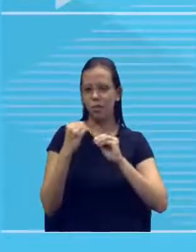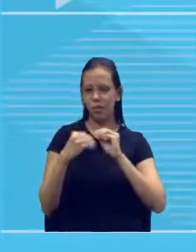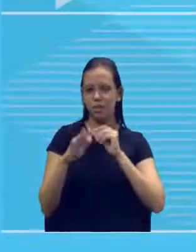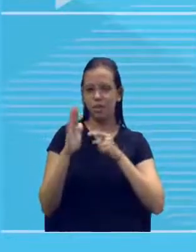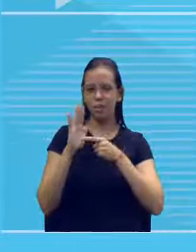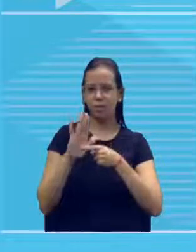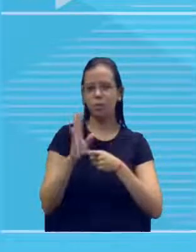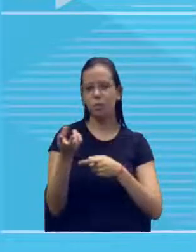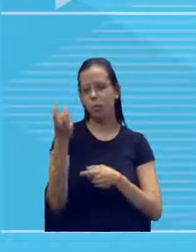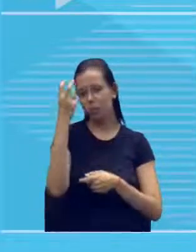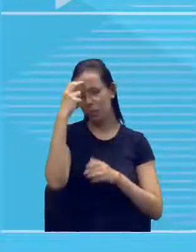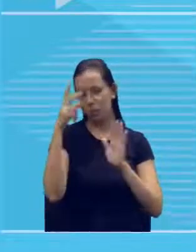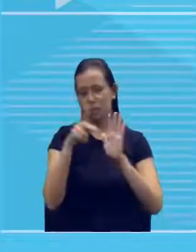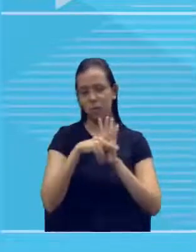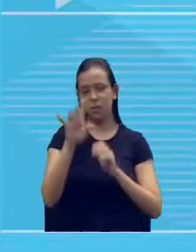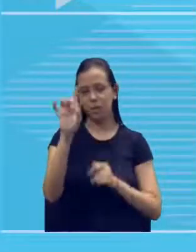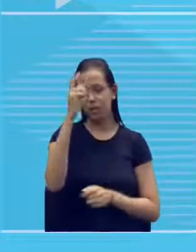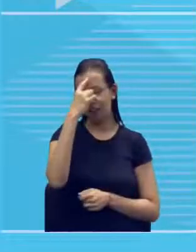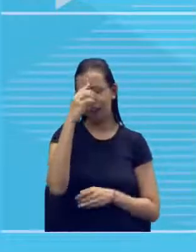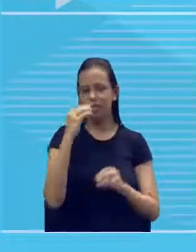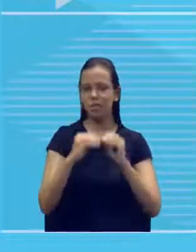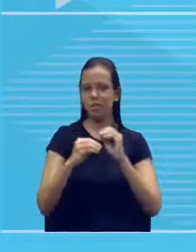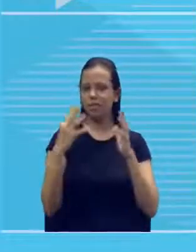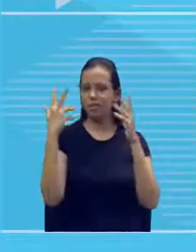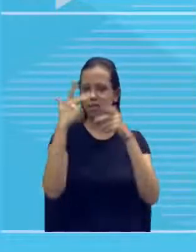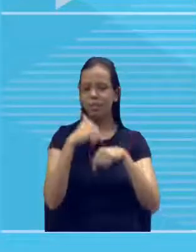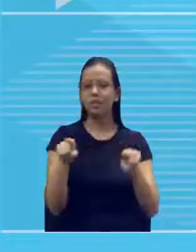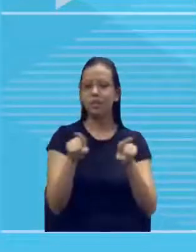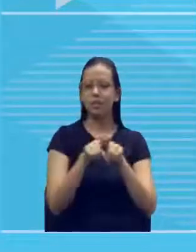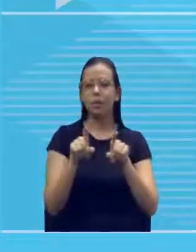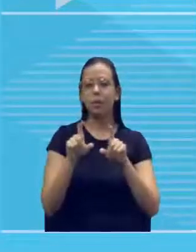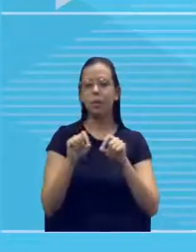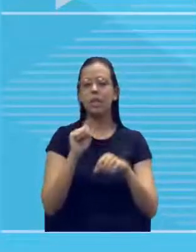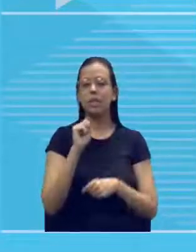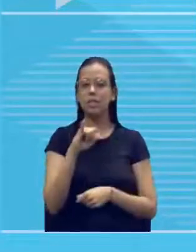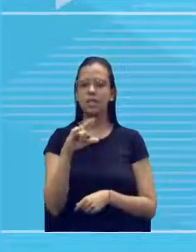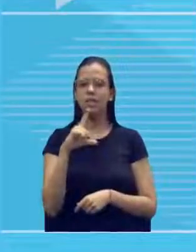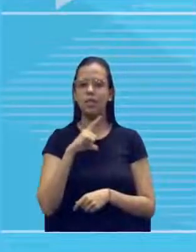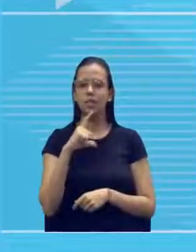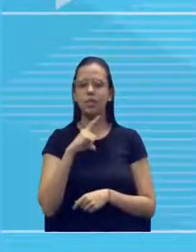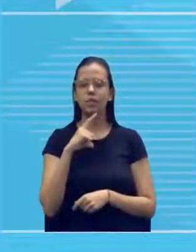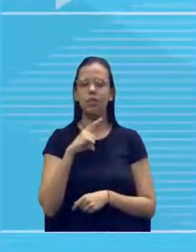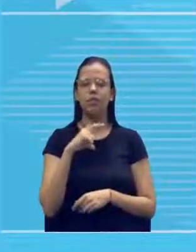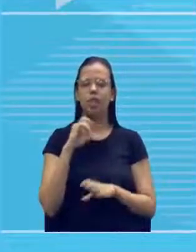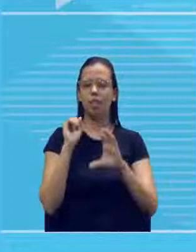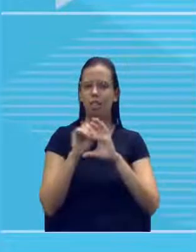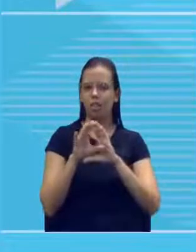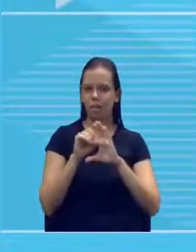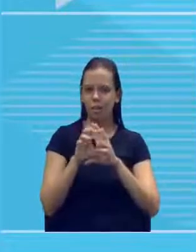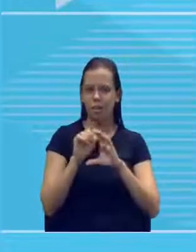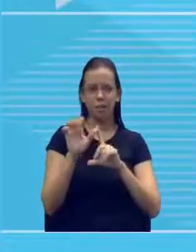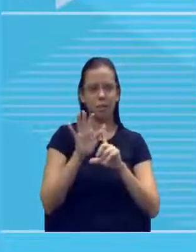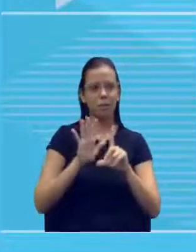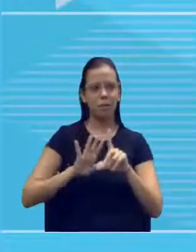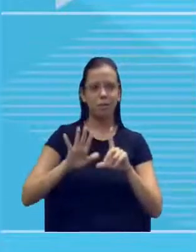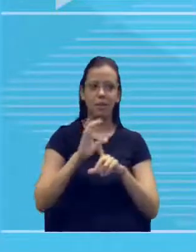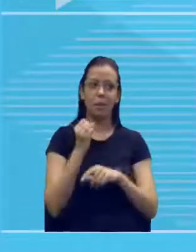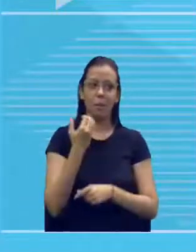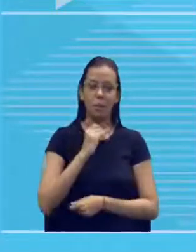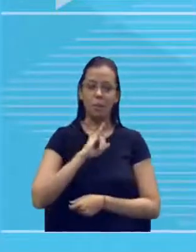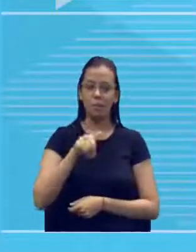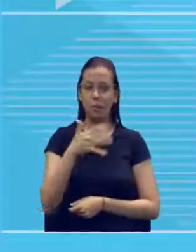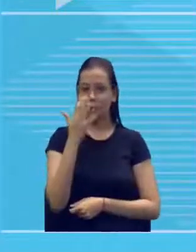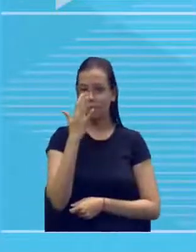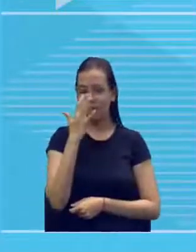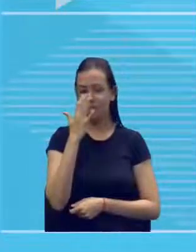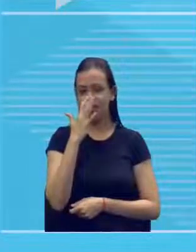Índia. Gente, que novela linda, né? Inclusive, se estiver no Globoplay, é bom a gente aproveitar pra assistir